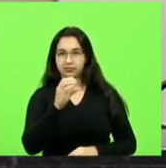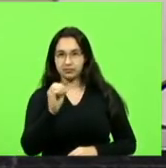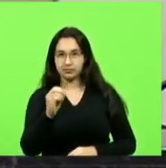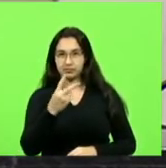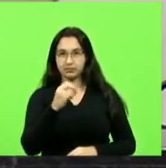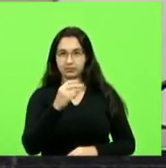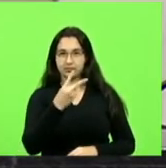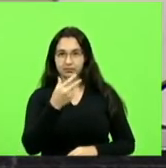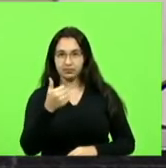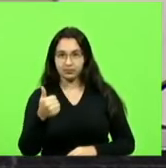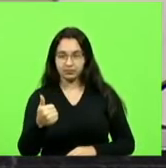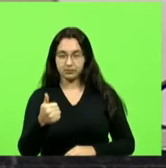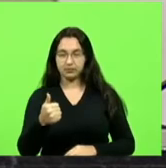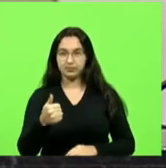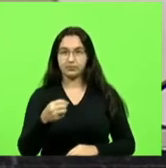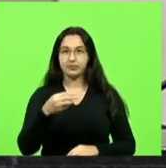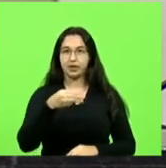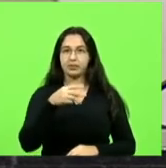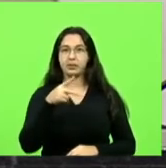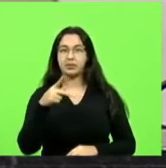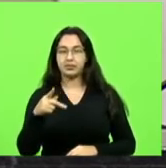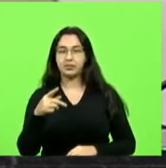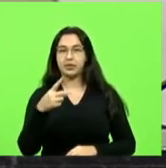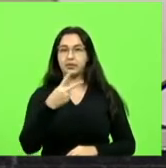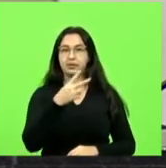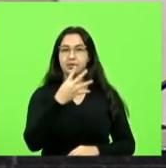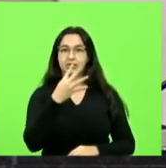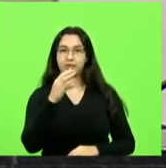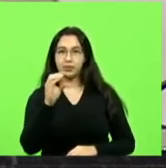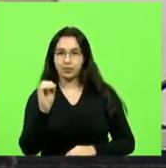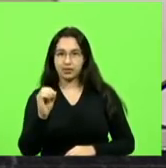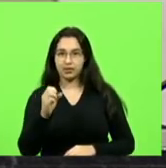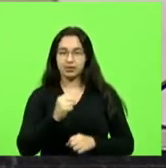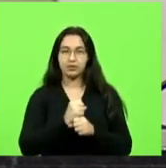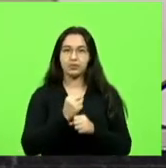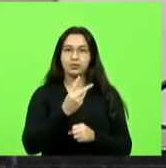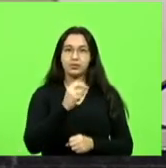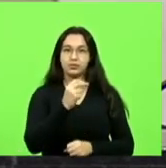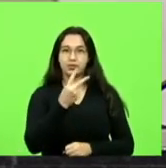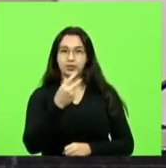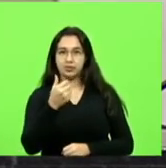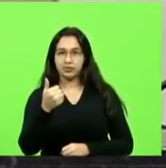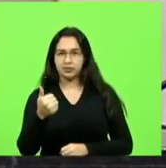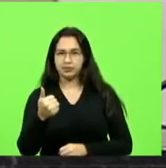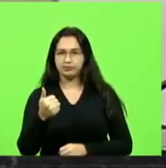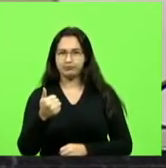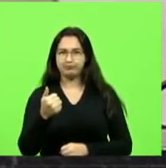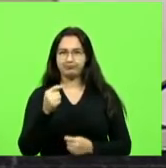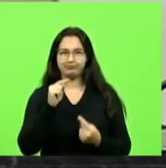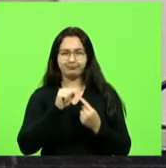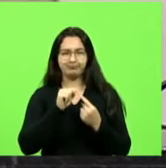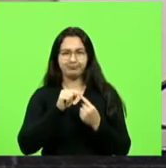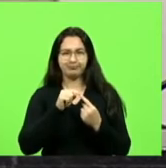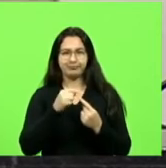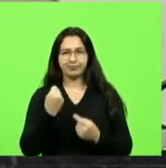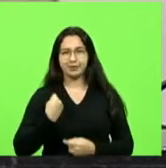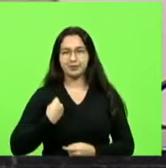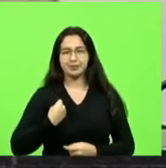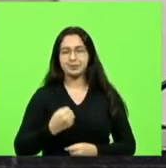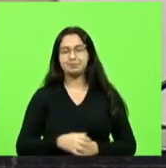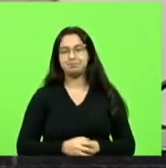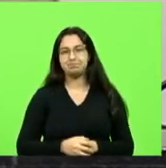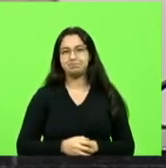240-2021, que é fruto da medida provisória 240-2021. Coincidência, mesmo número. Autor, Comissão de Finanças